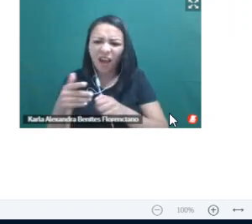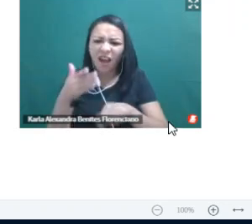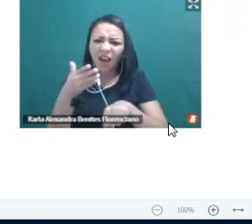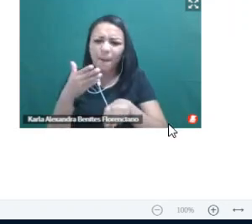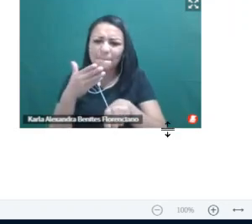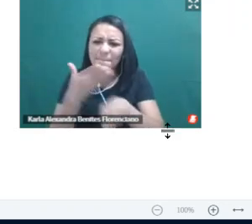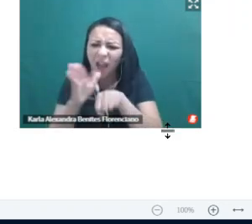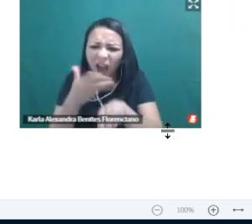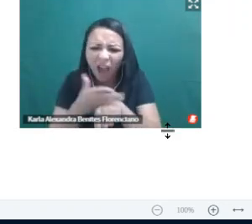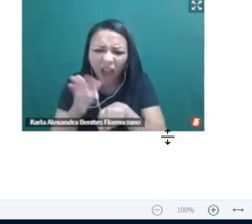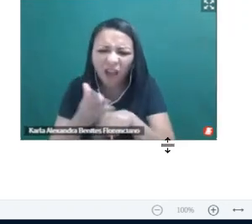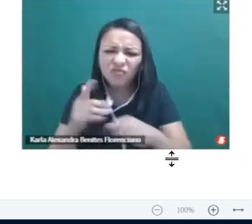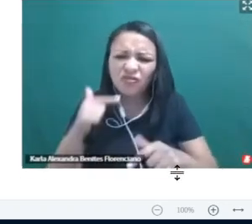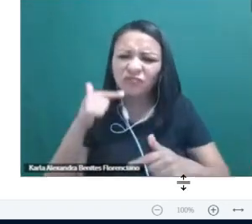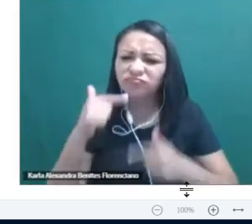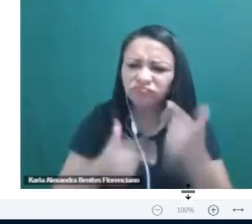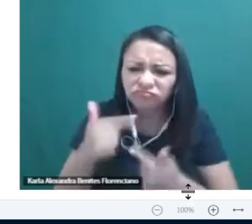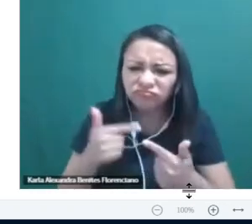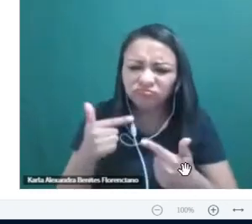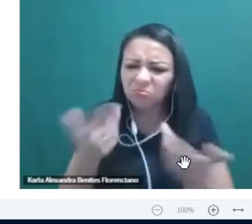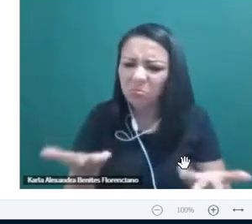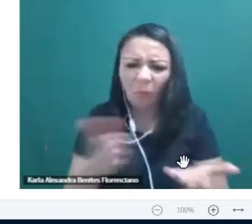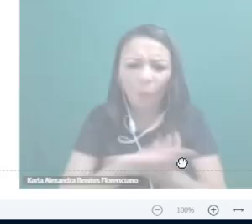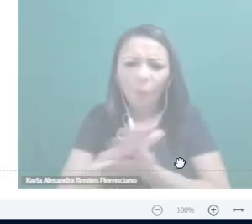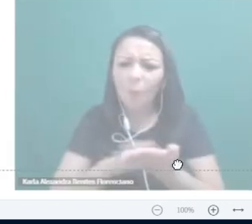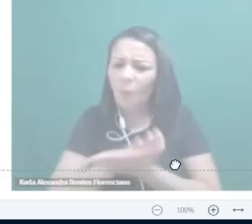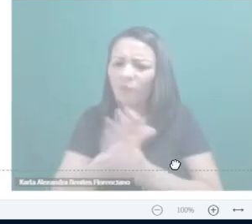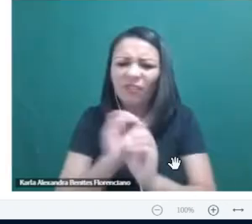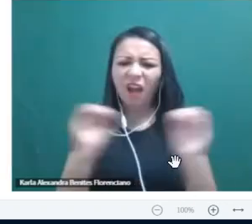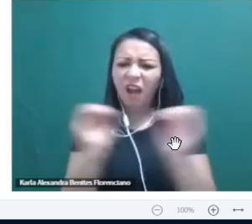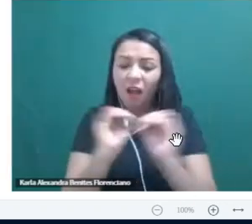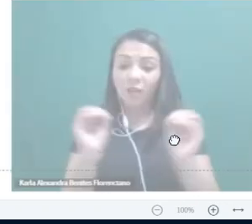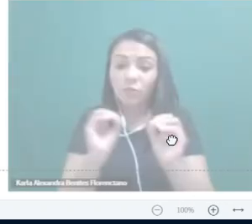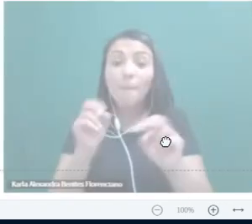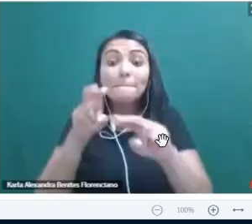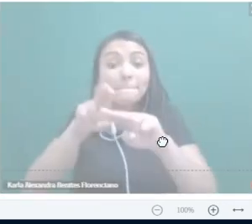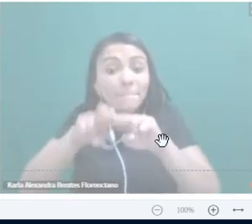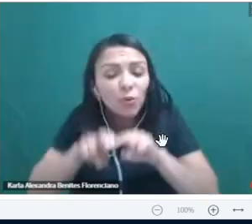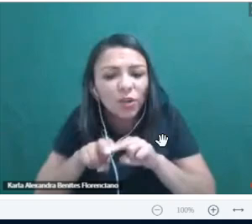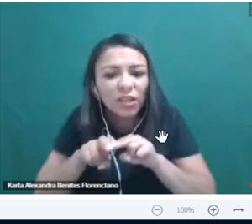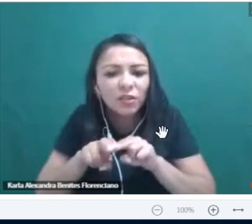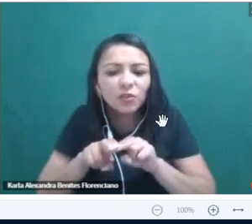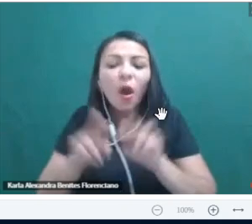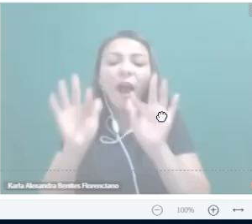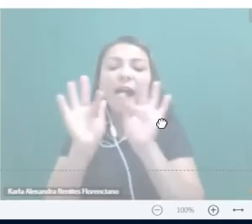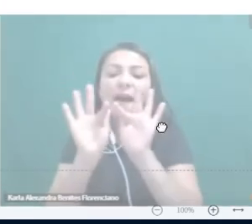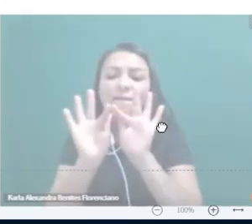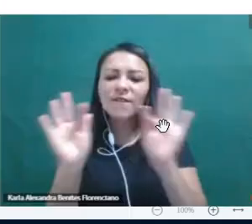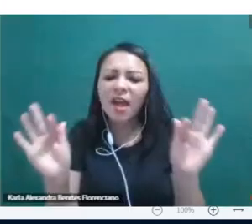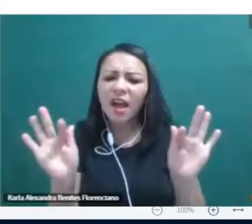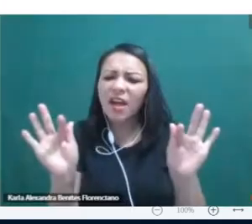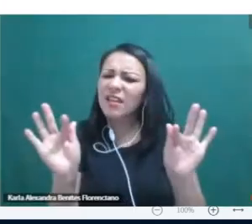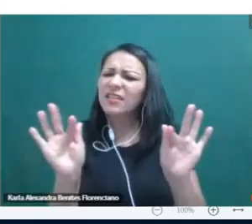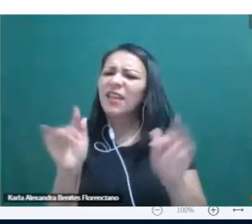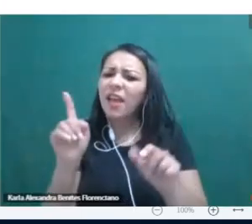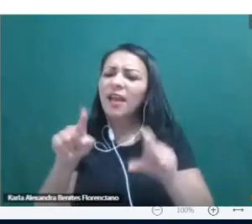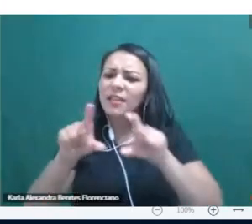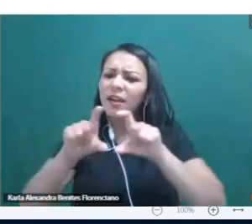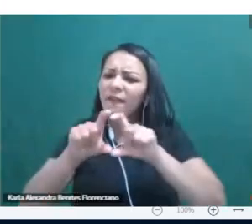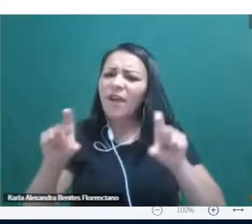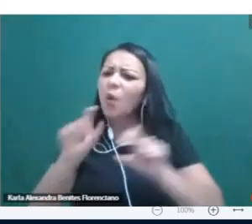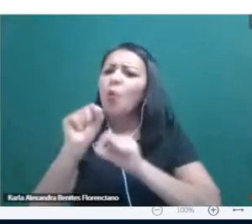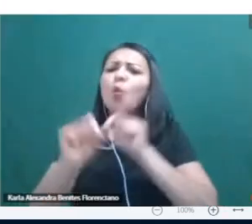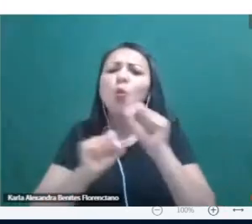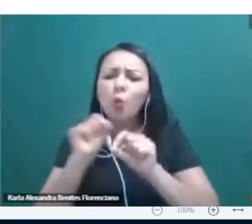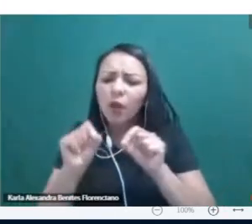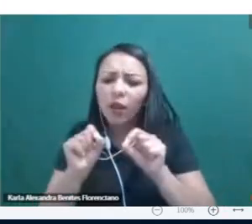o bom rapaz não está fazendo nada. Por isso, tá? O que essa oração faz?